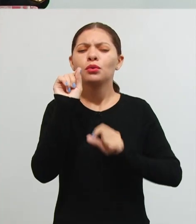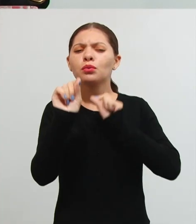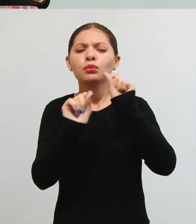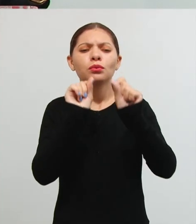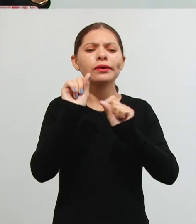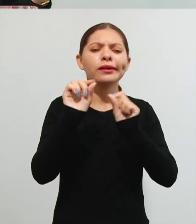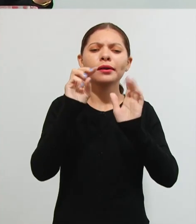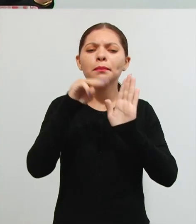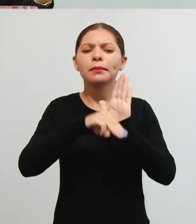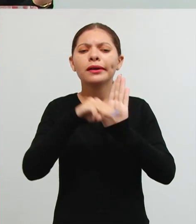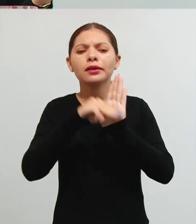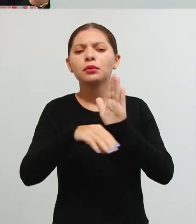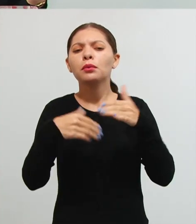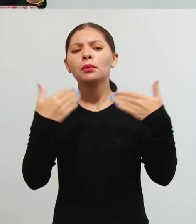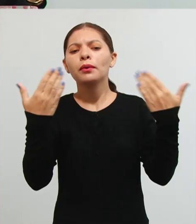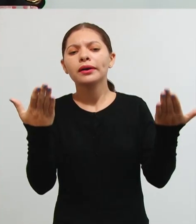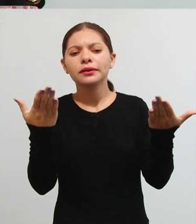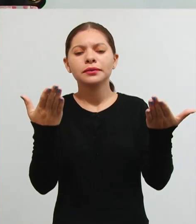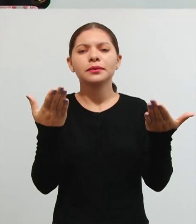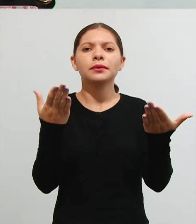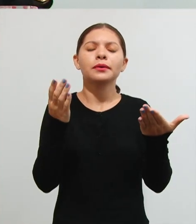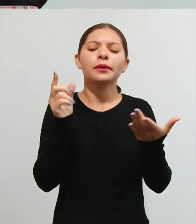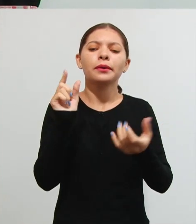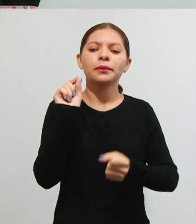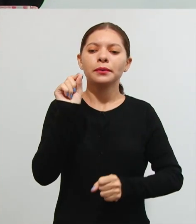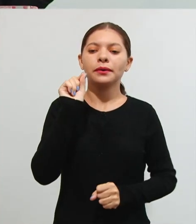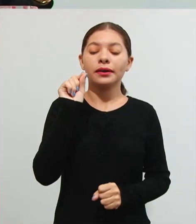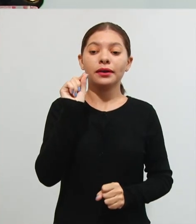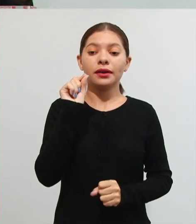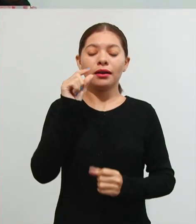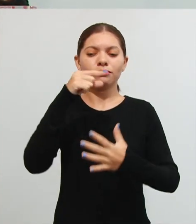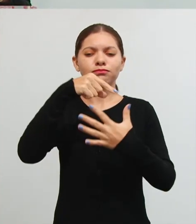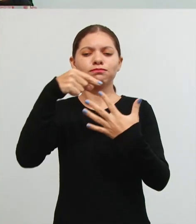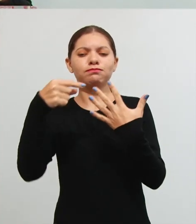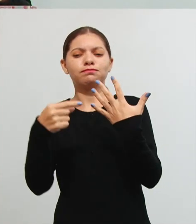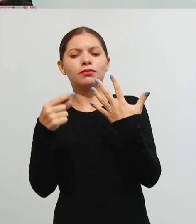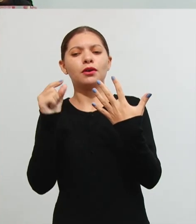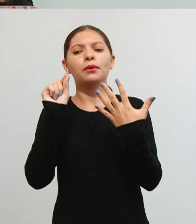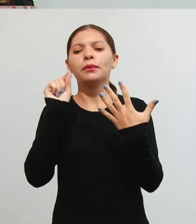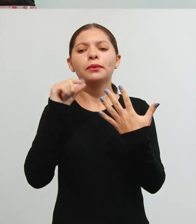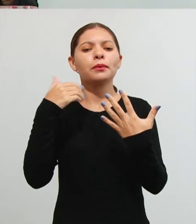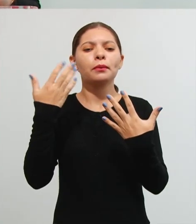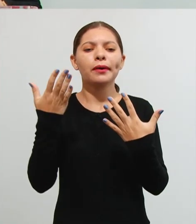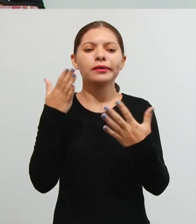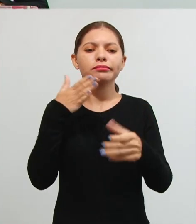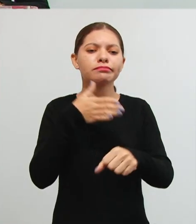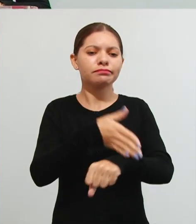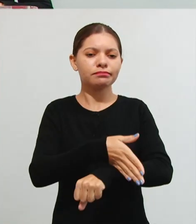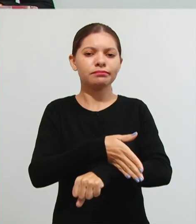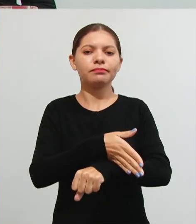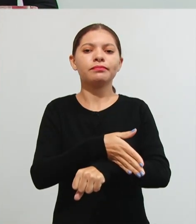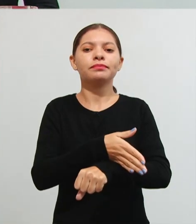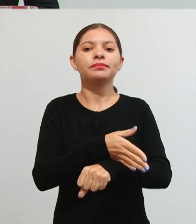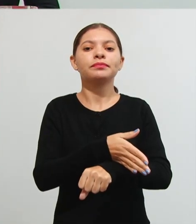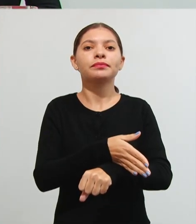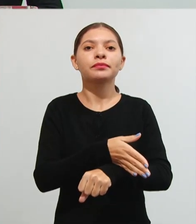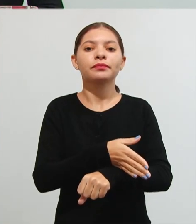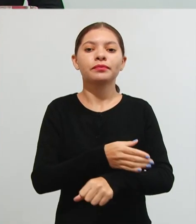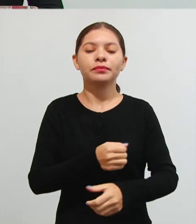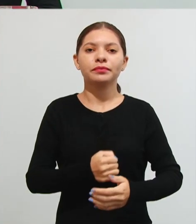esses métodos, quais são as possibilidades de intervenção. E aí nós trazemos